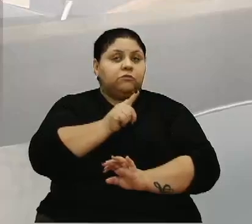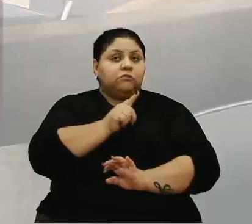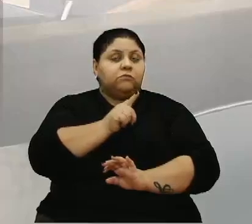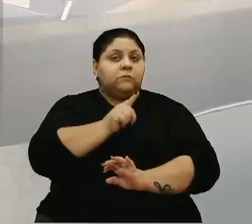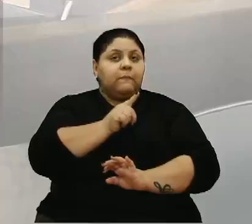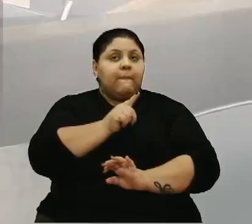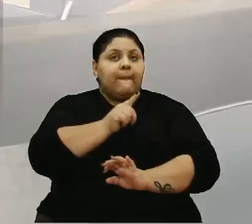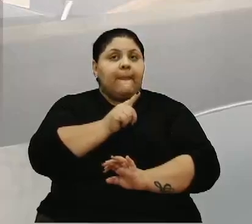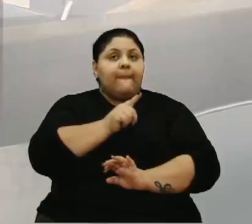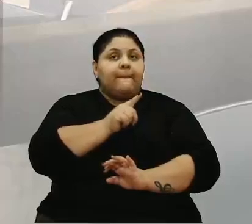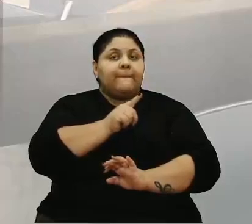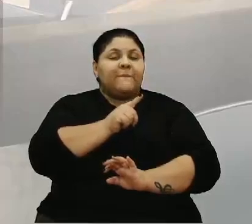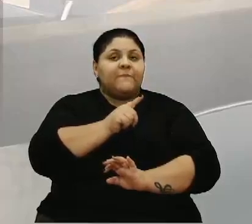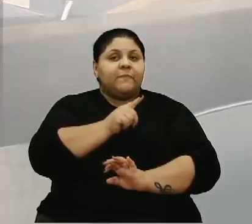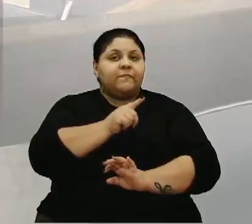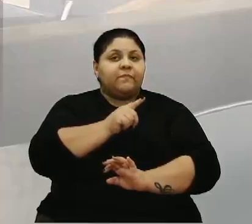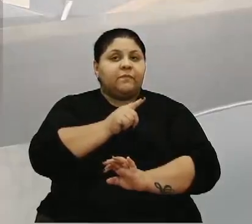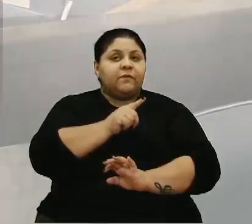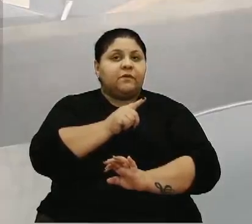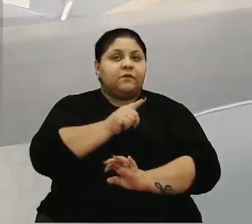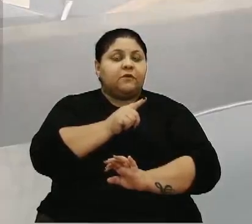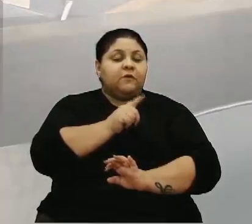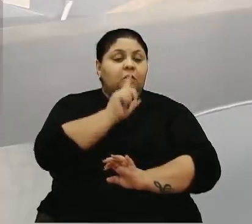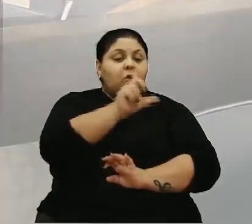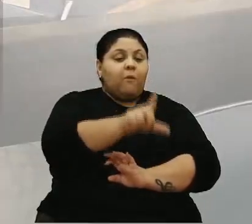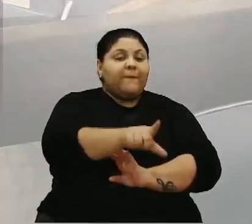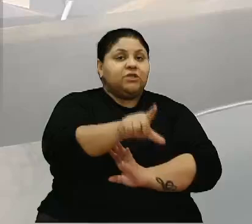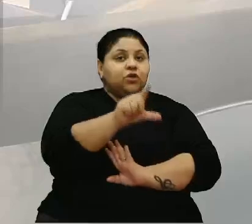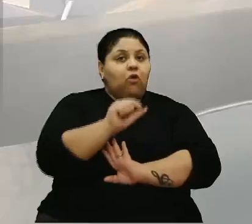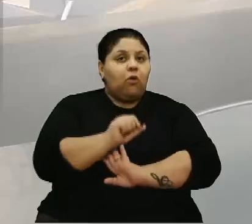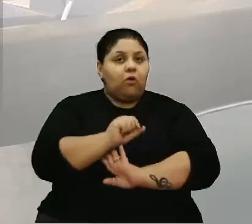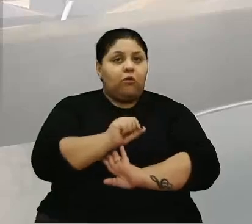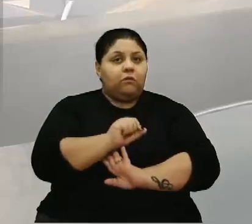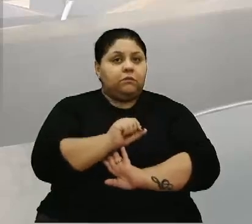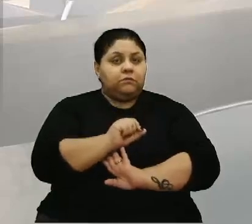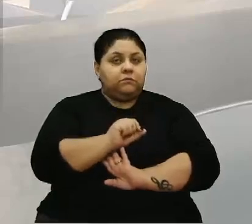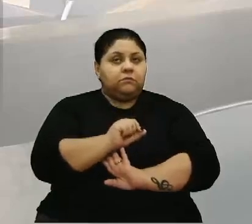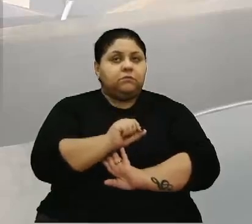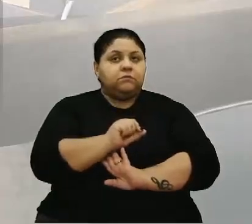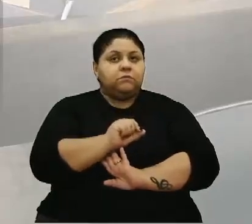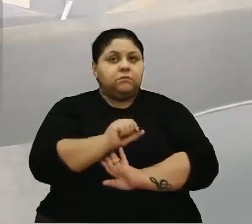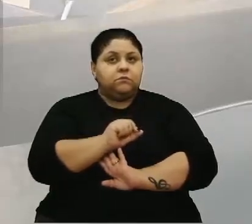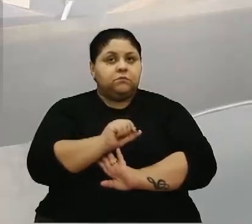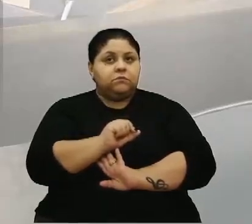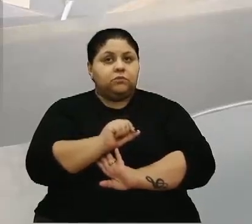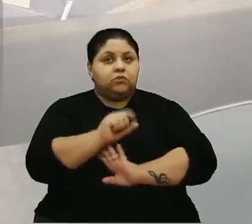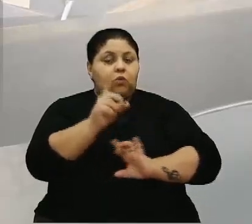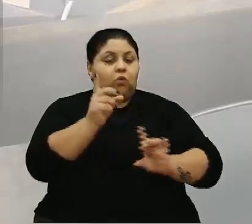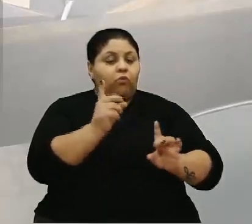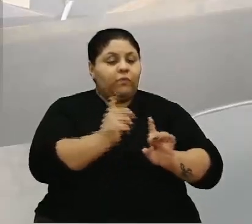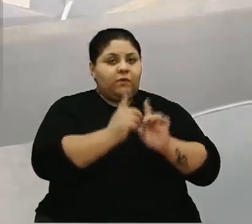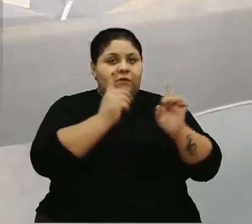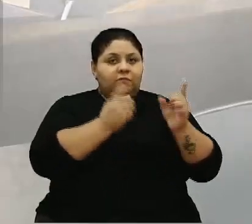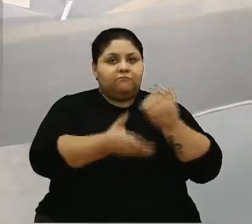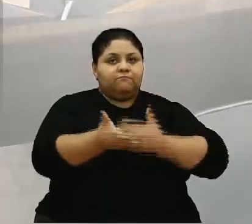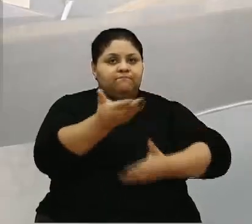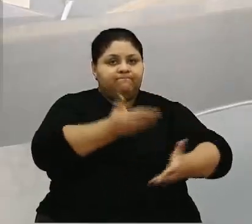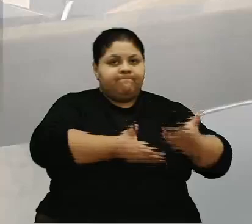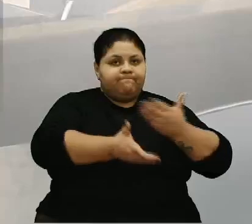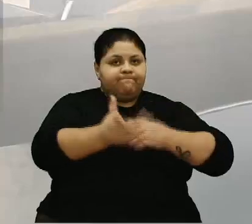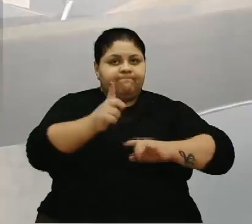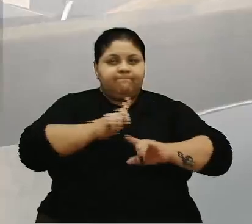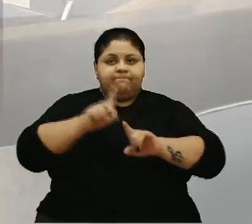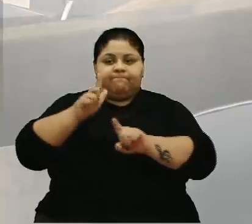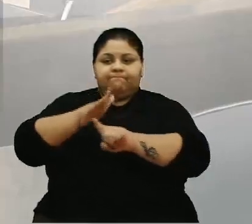dar uma alternativa, muitas vezes com tratamentos, já de ter uma